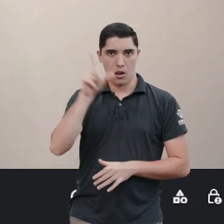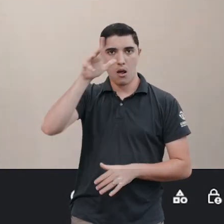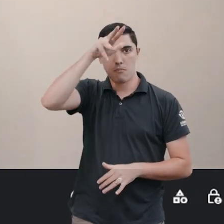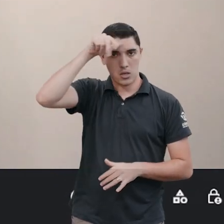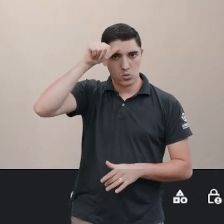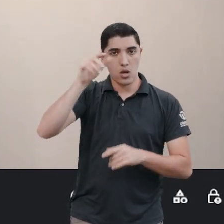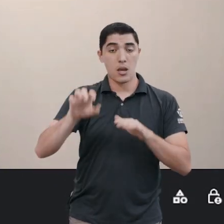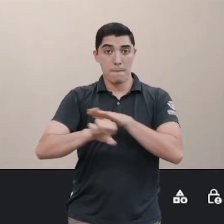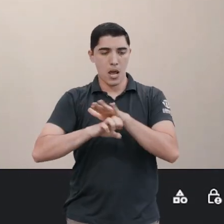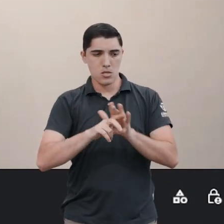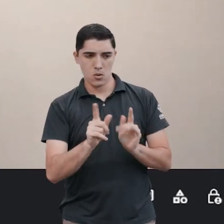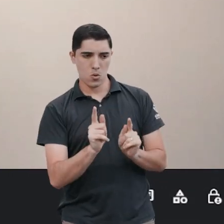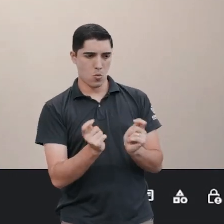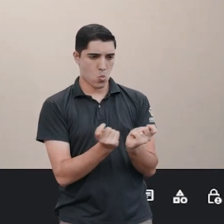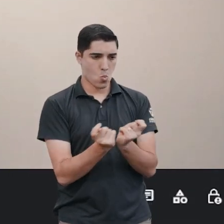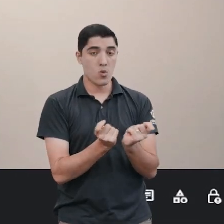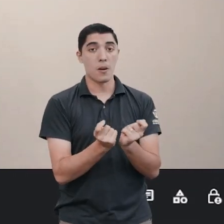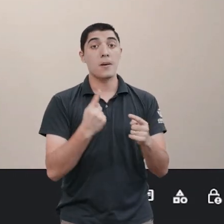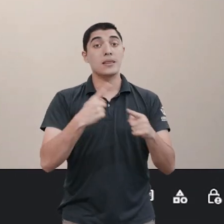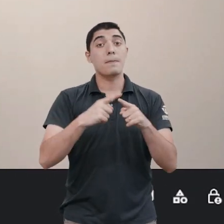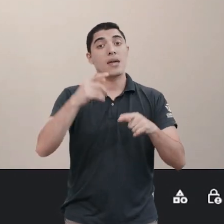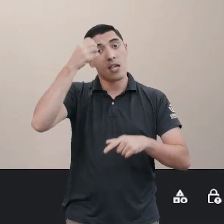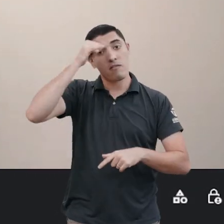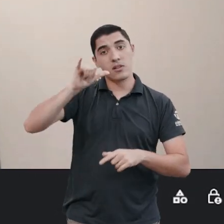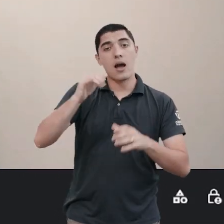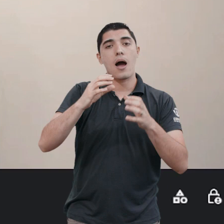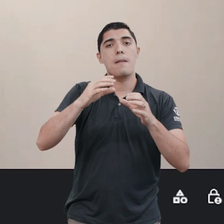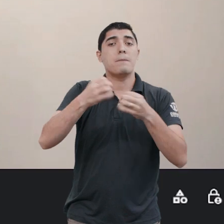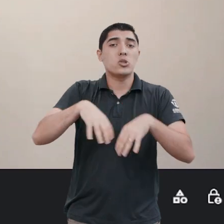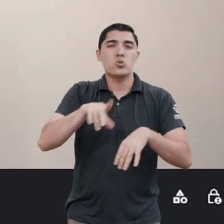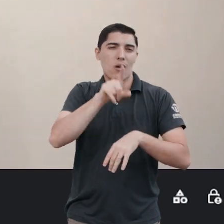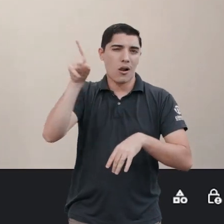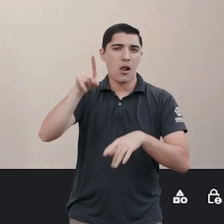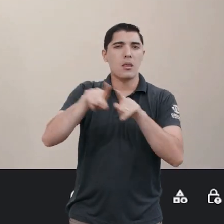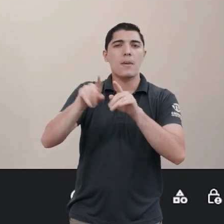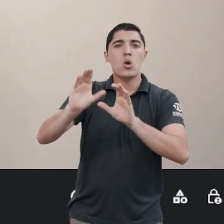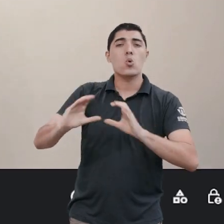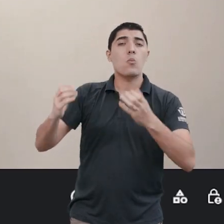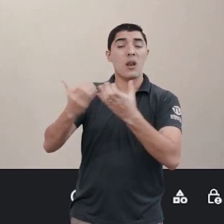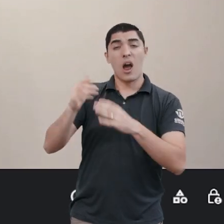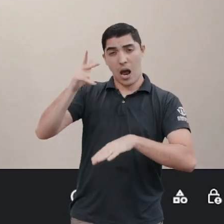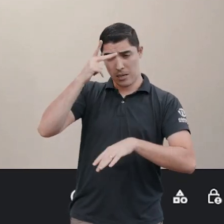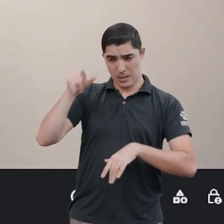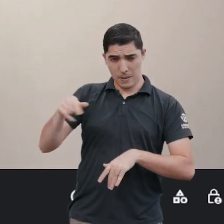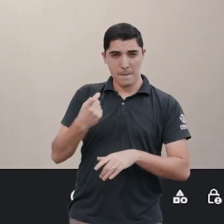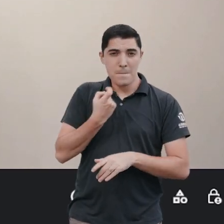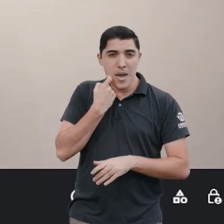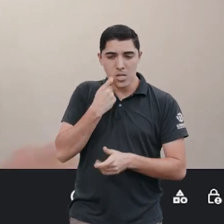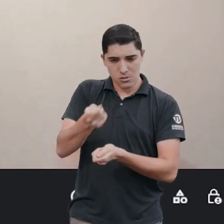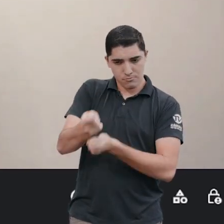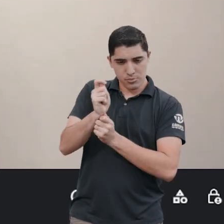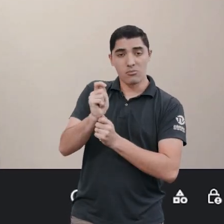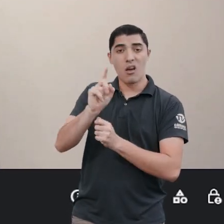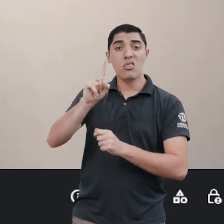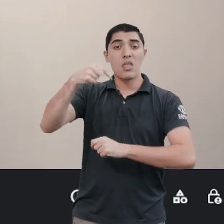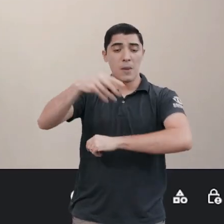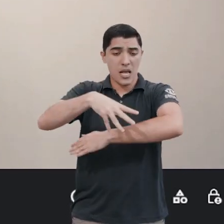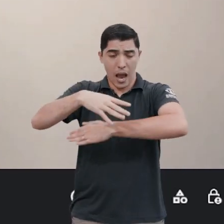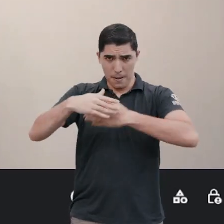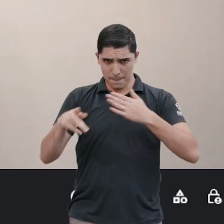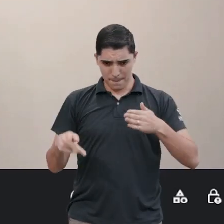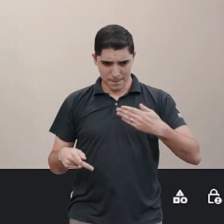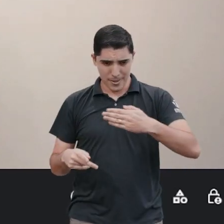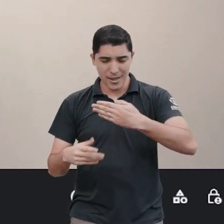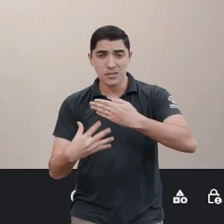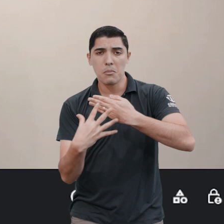para alimentação dessas comunidades ribeirinhas e jogava-se a pele fora. A partir de alguns anos atrás, mais